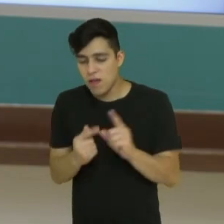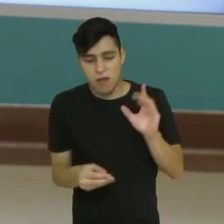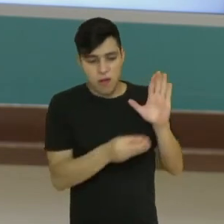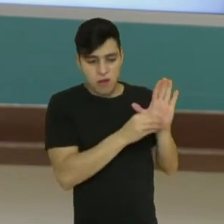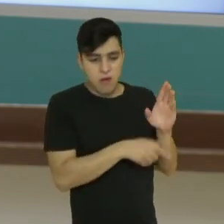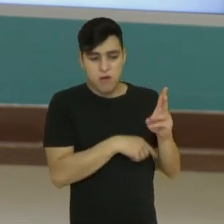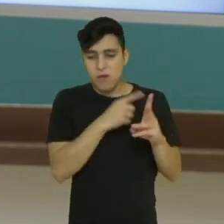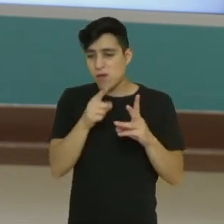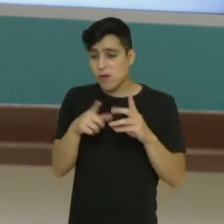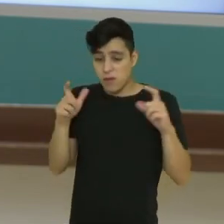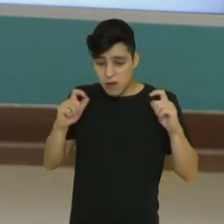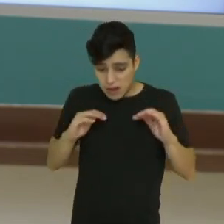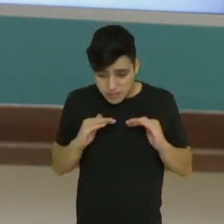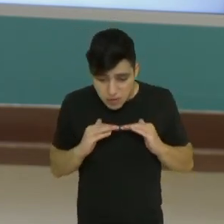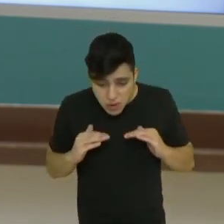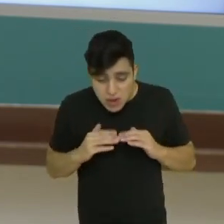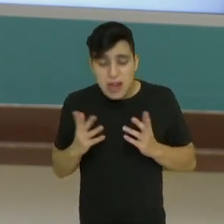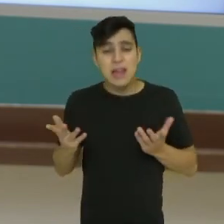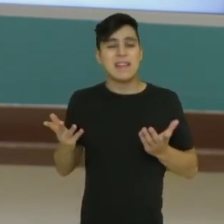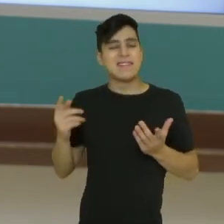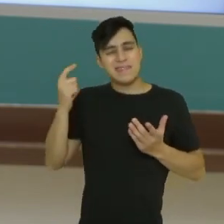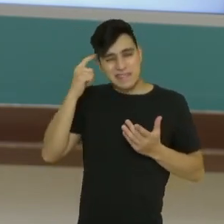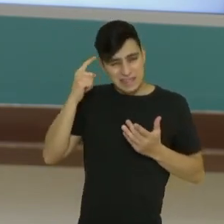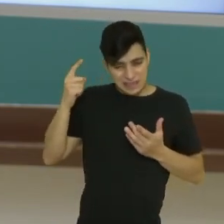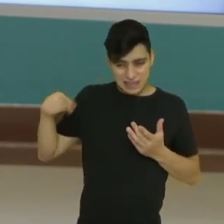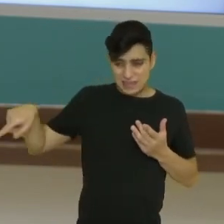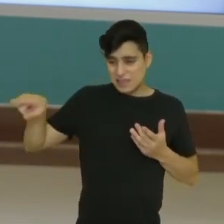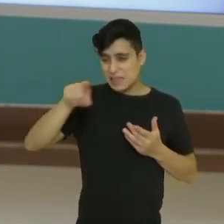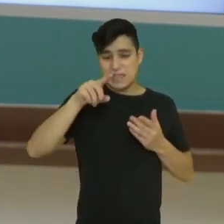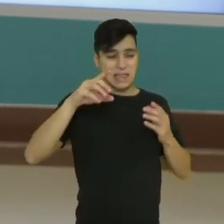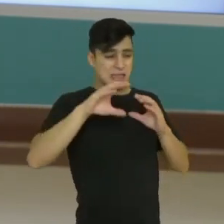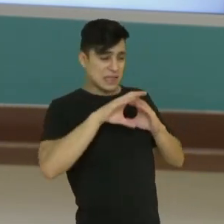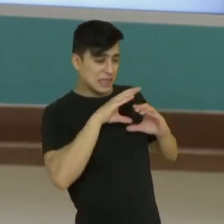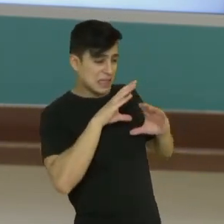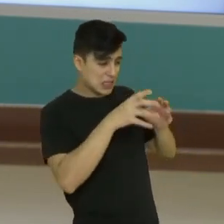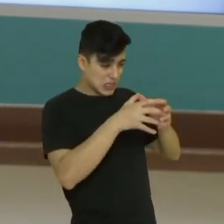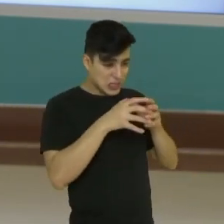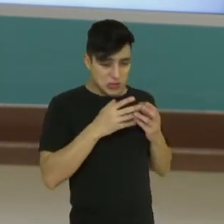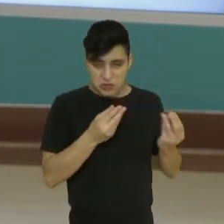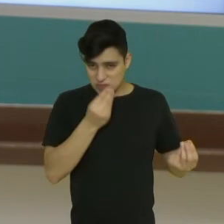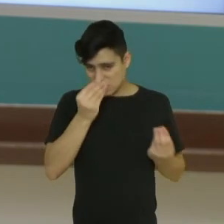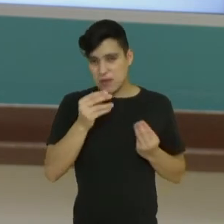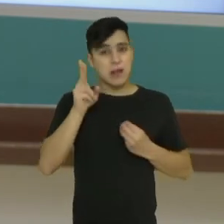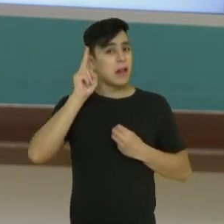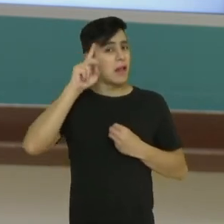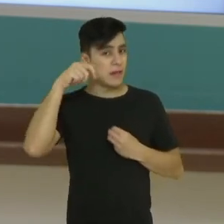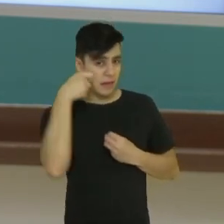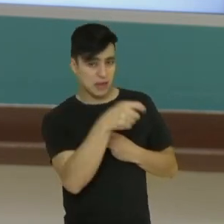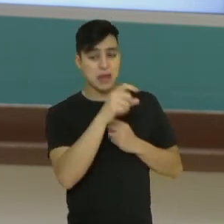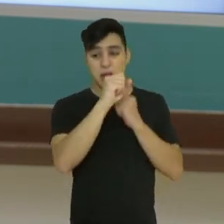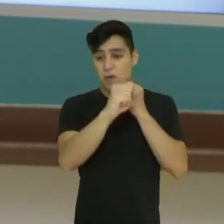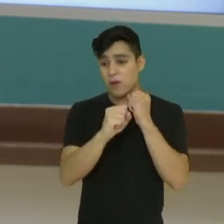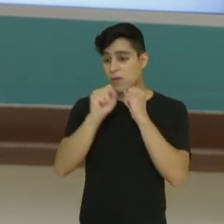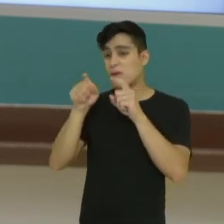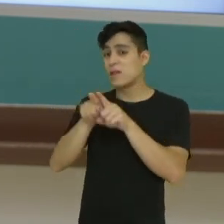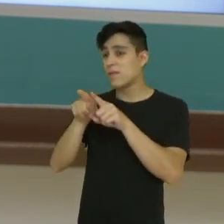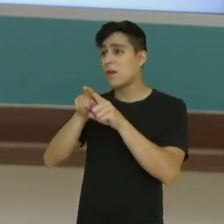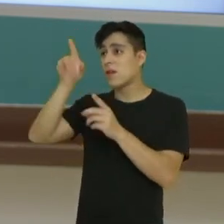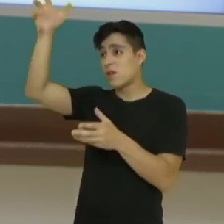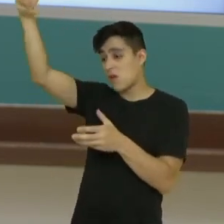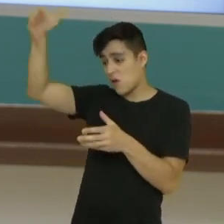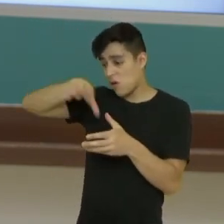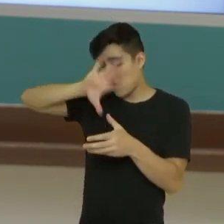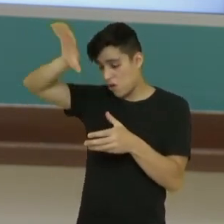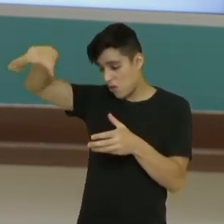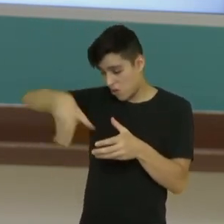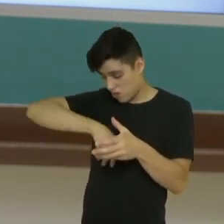onde tem moradias. Então todo um sistema para poder se comunicar na sua tribo, lembrando que eles eram caçadores e coletores, essa forma era uma forma de comunicação